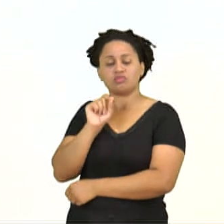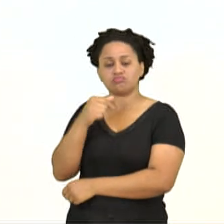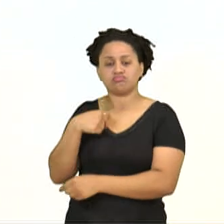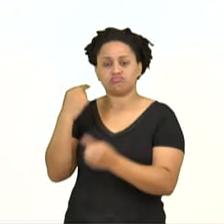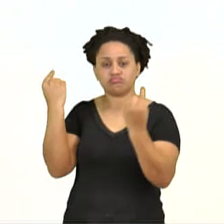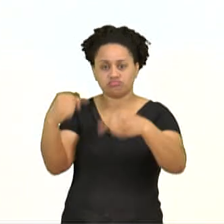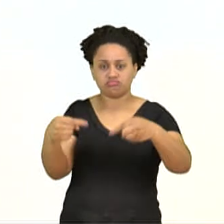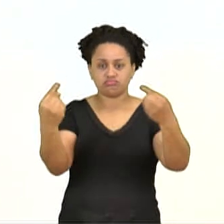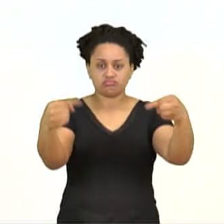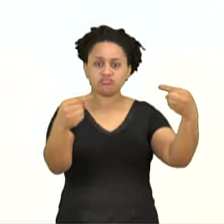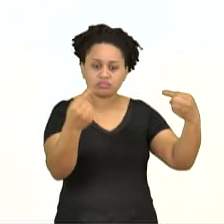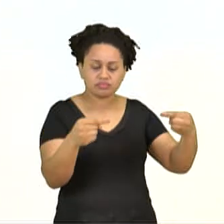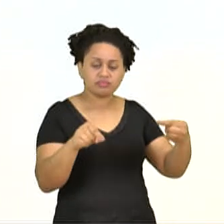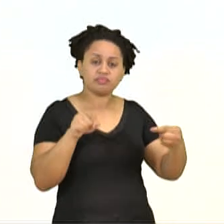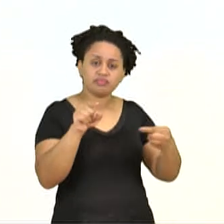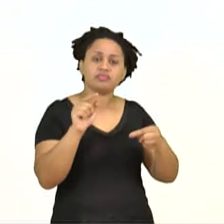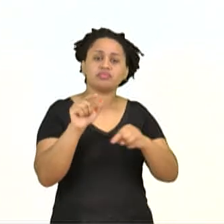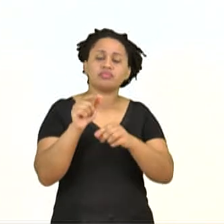a modalidade em